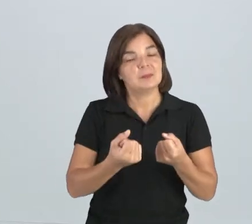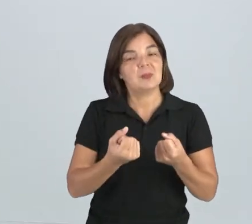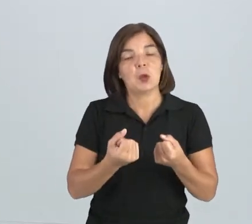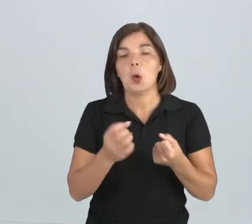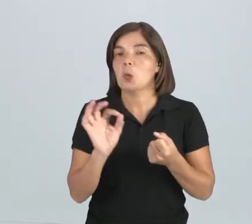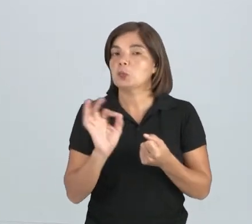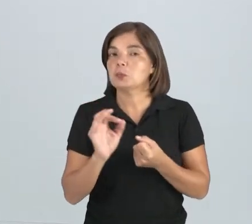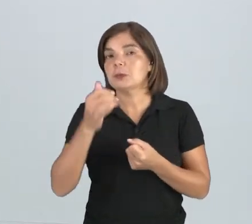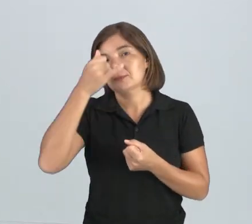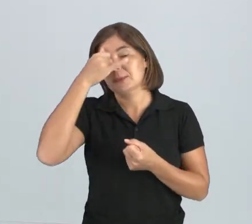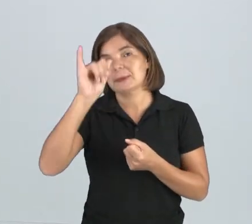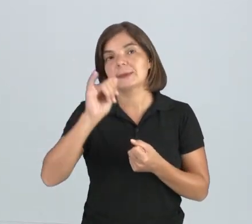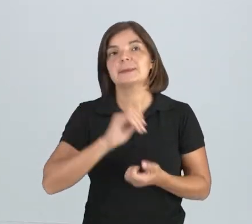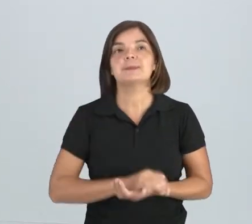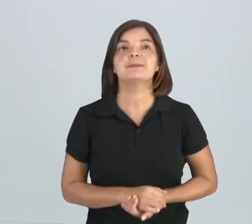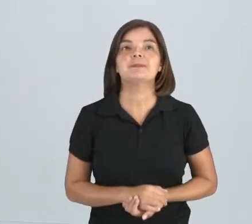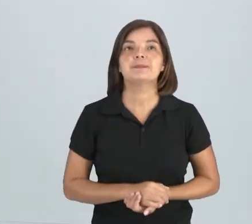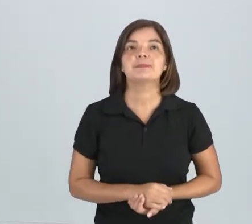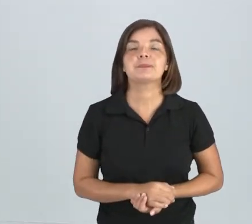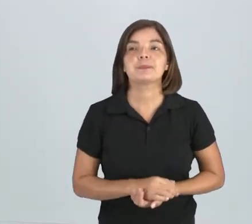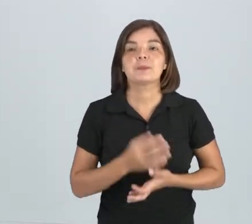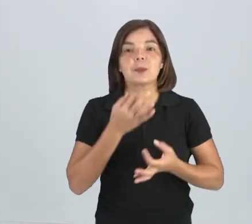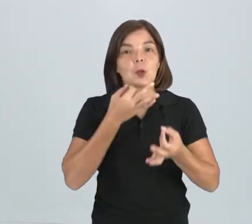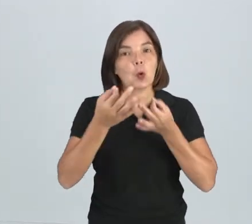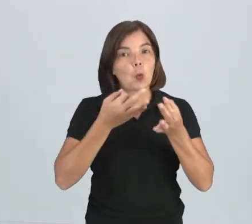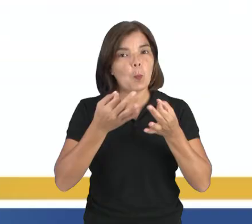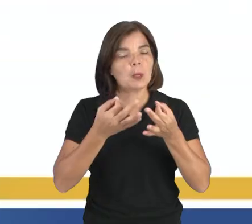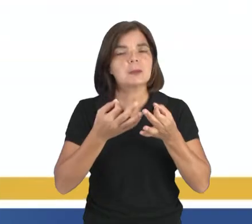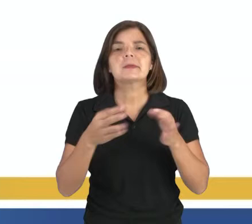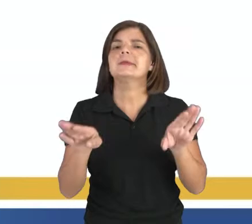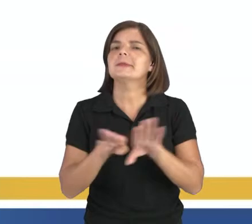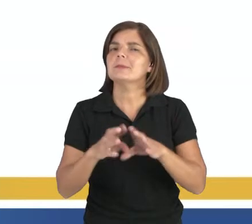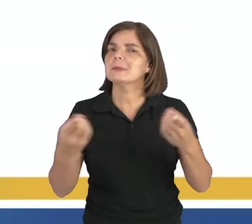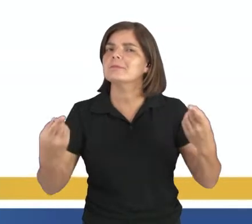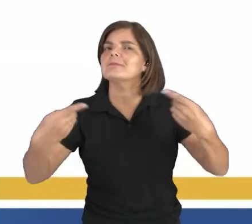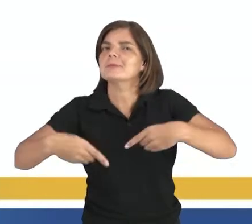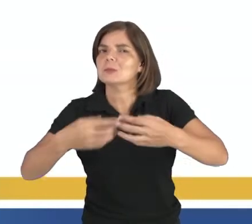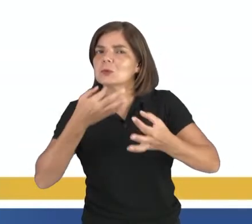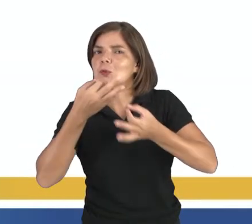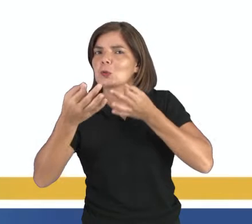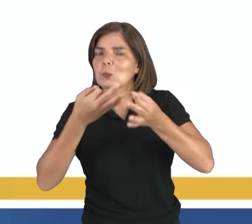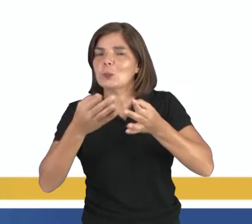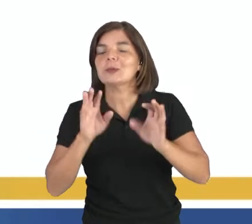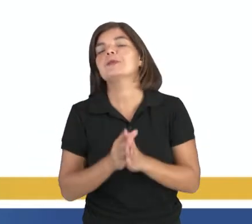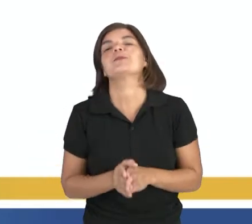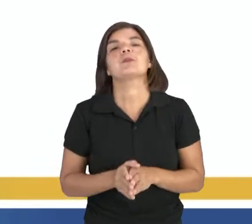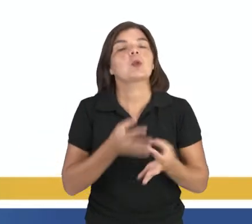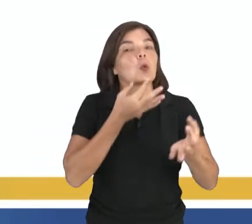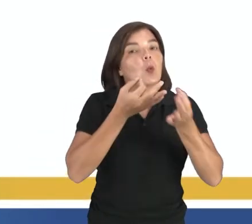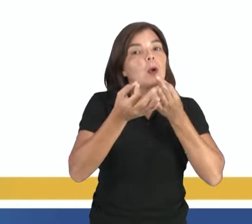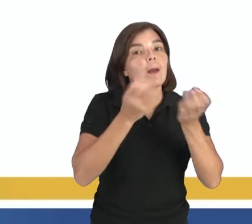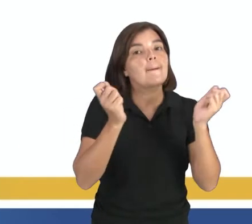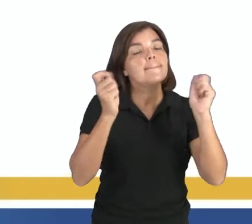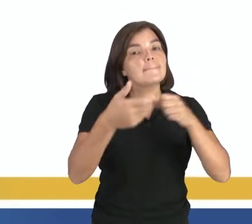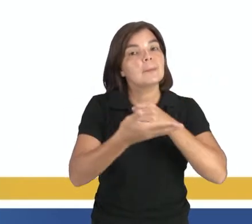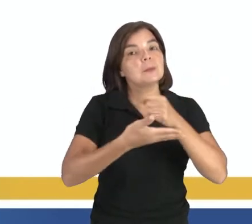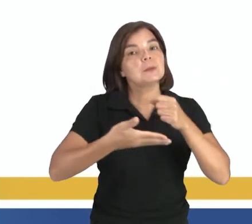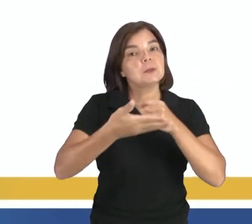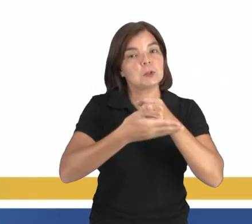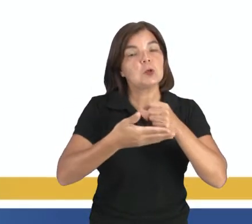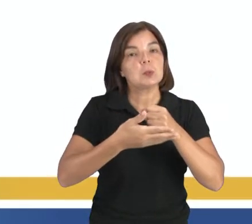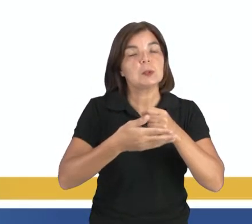essas ideias, tá bom? O argumento e o contra-argumento. O argumento deve ser baseado em temas que o leitor possa contrapor